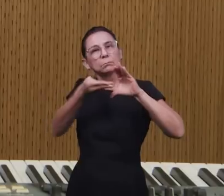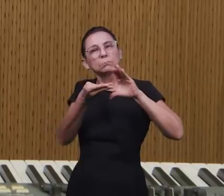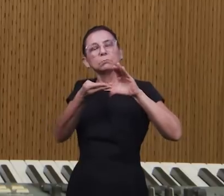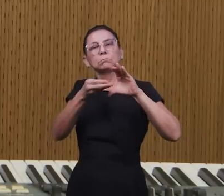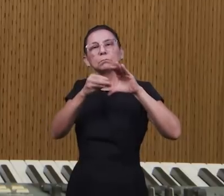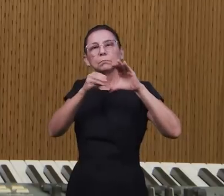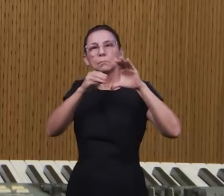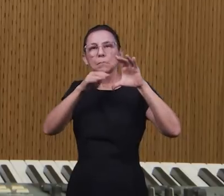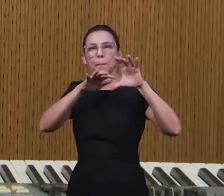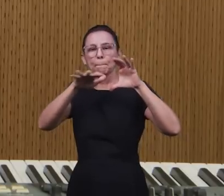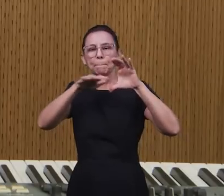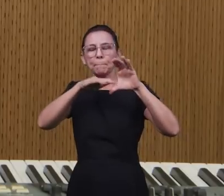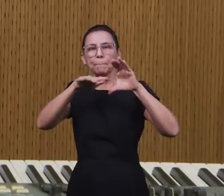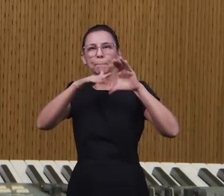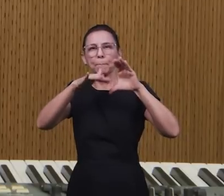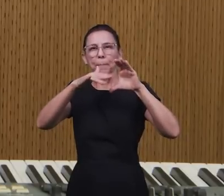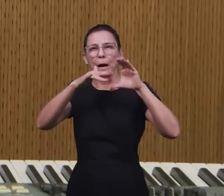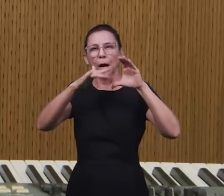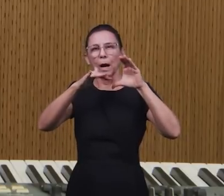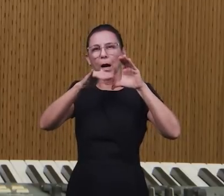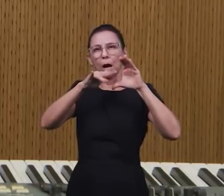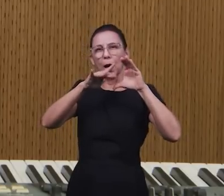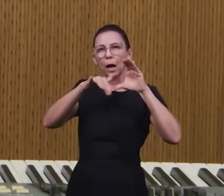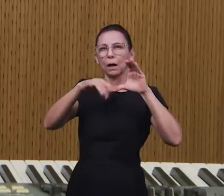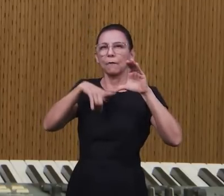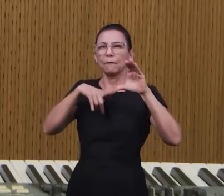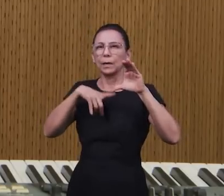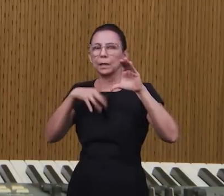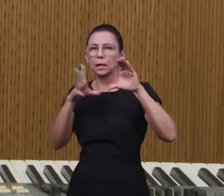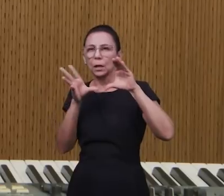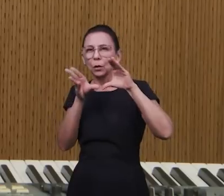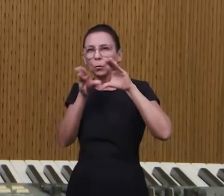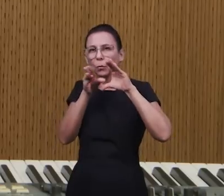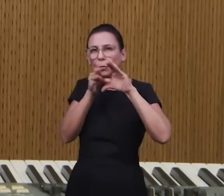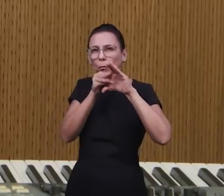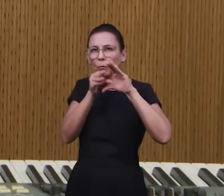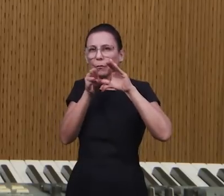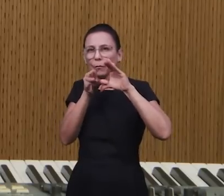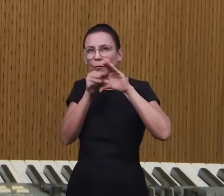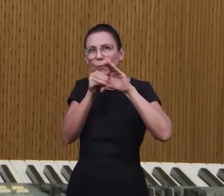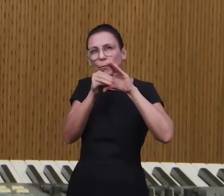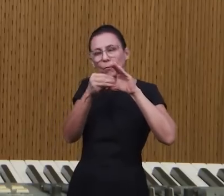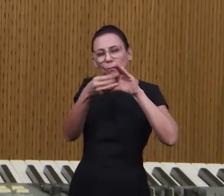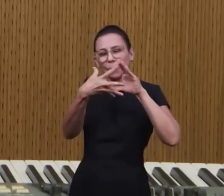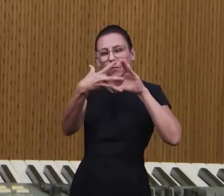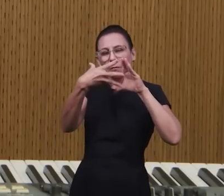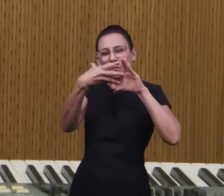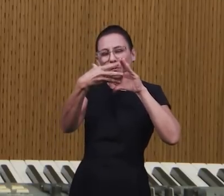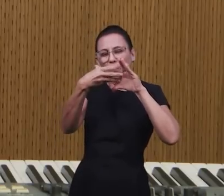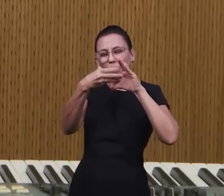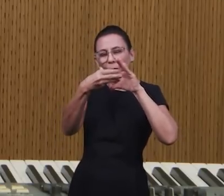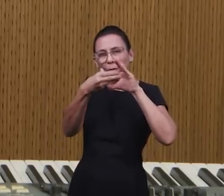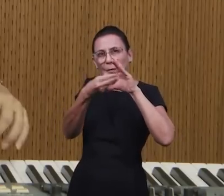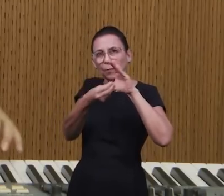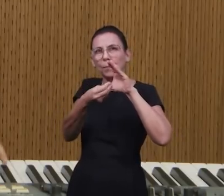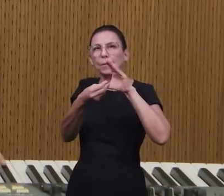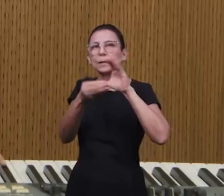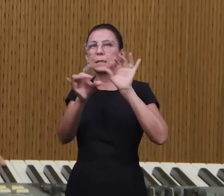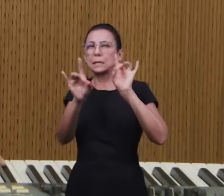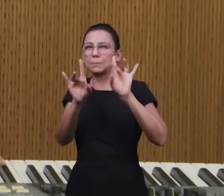um ajuste, ou seja, uma aproximação, um fechamento das pregas de forma mais